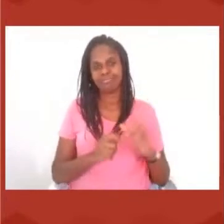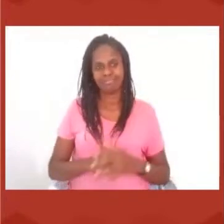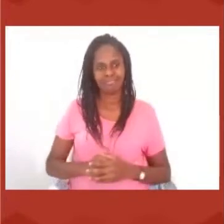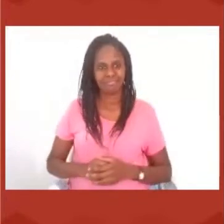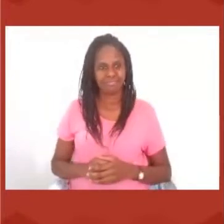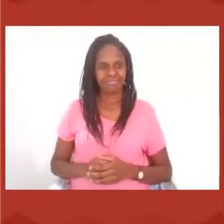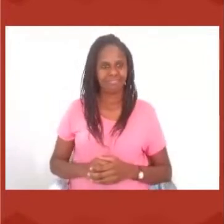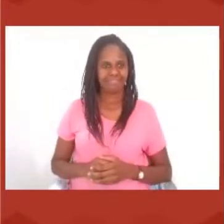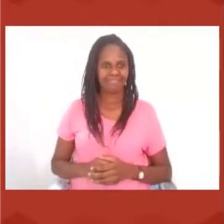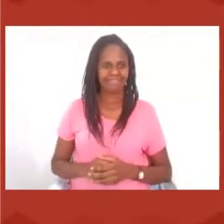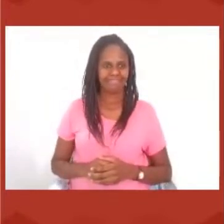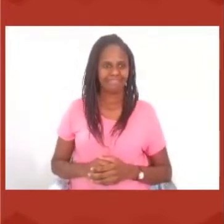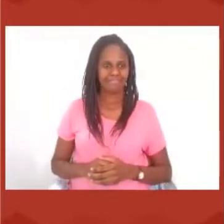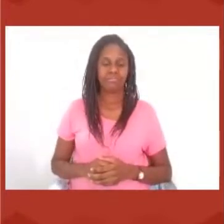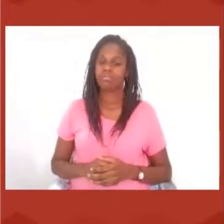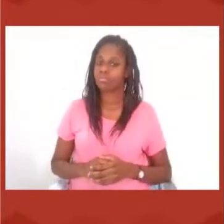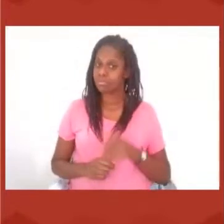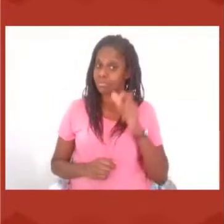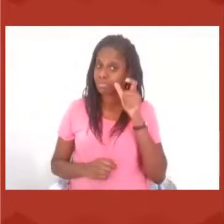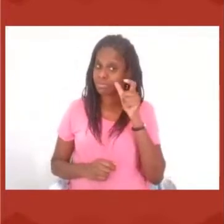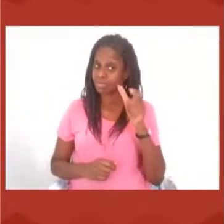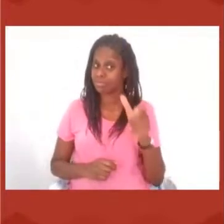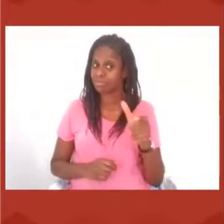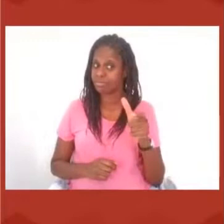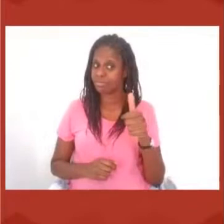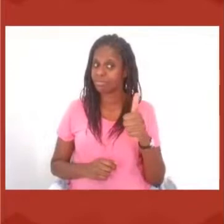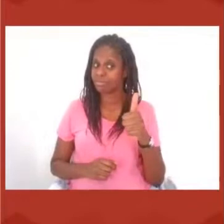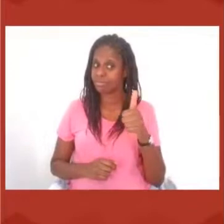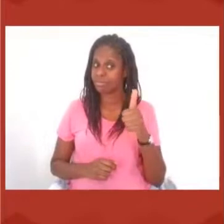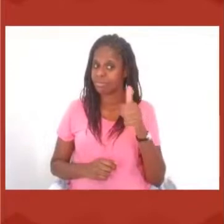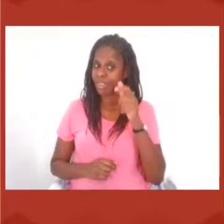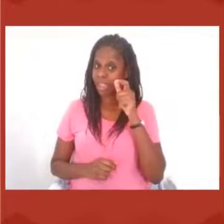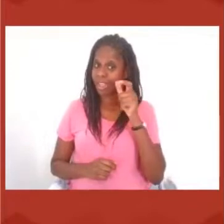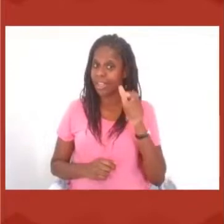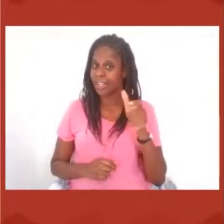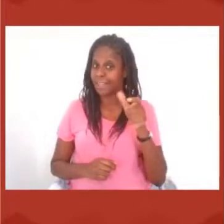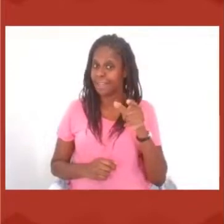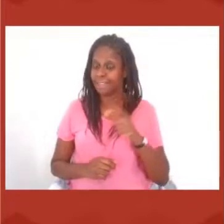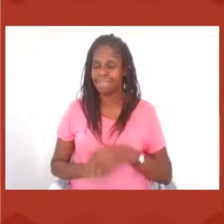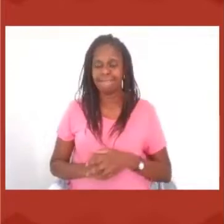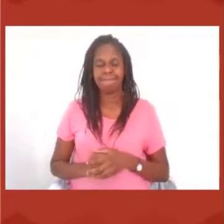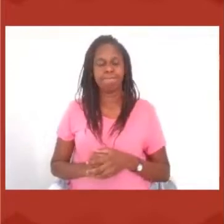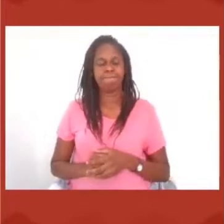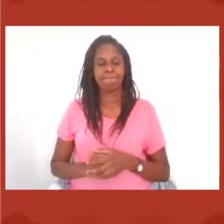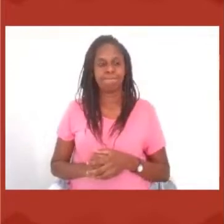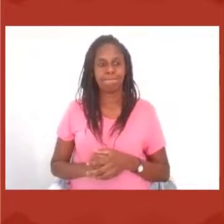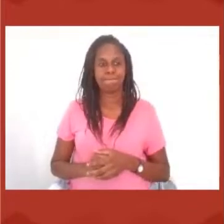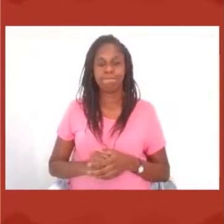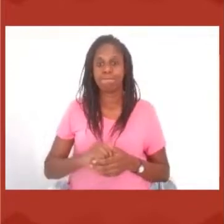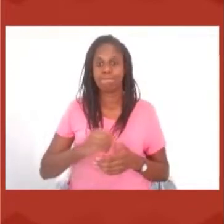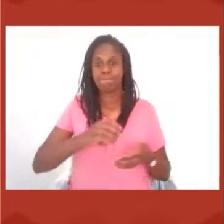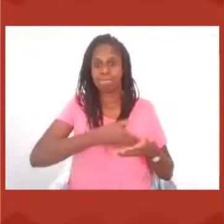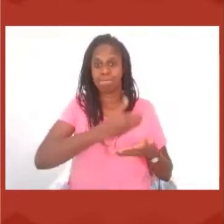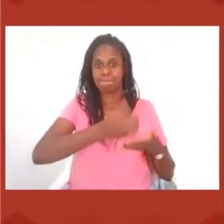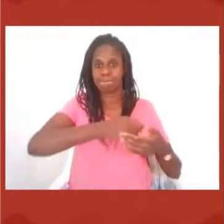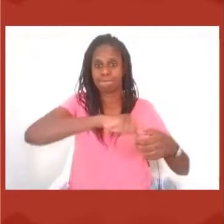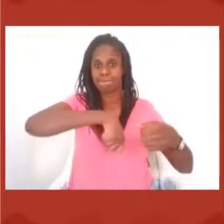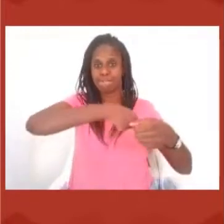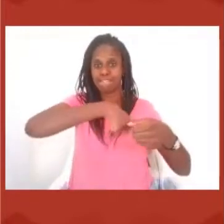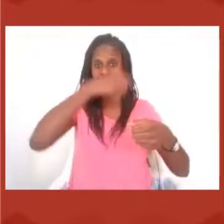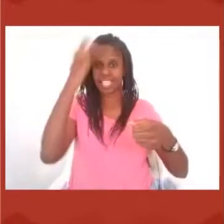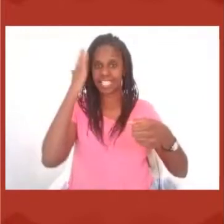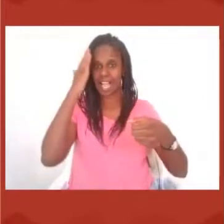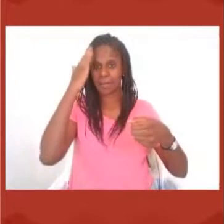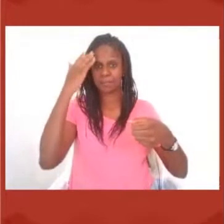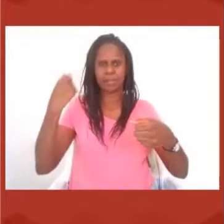E, detalhe interessante. Mudança de estado, né? Mudança de detalhe interessante para quem sabe fazer o mingau. O que, que a